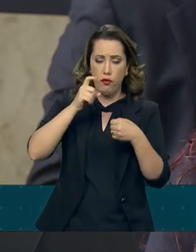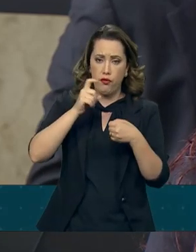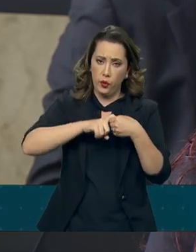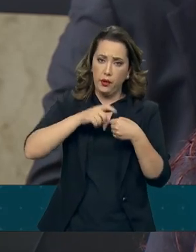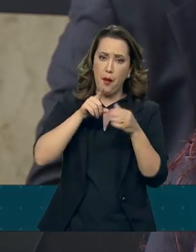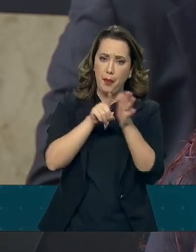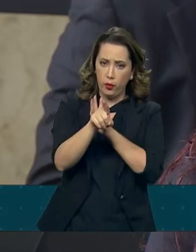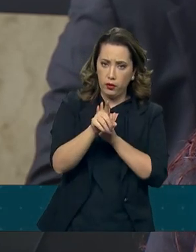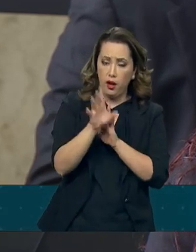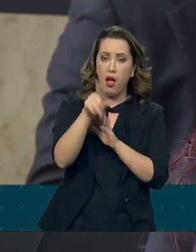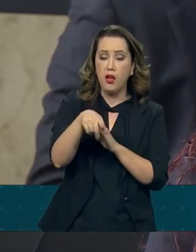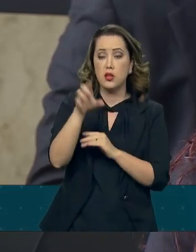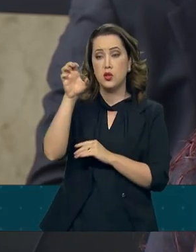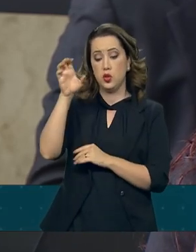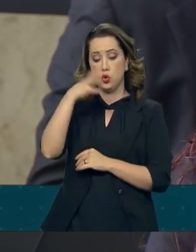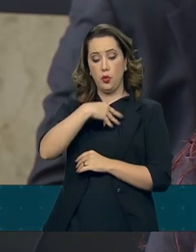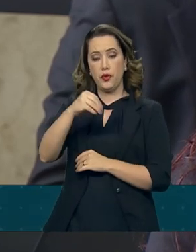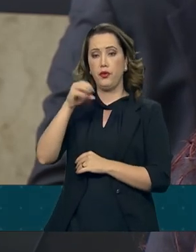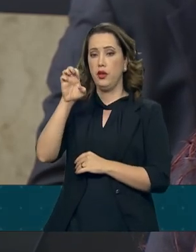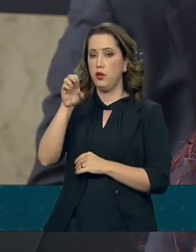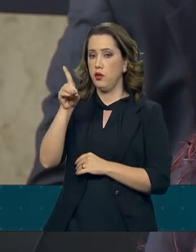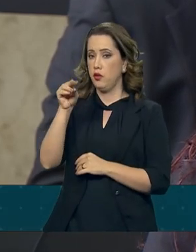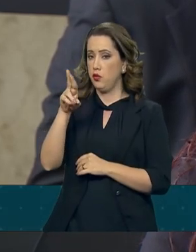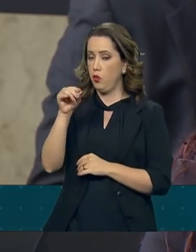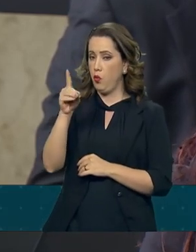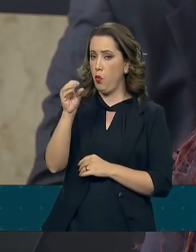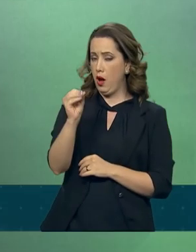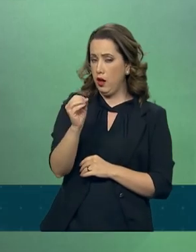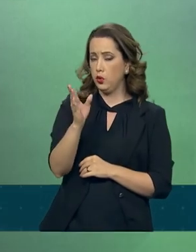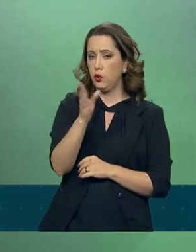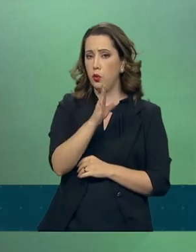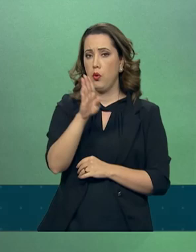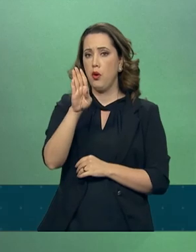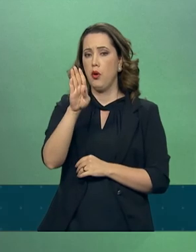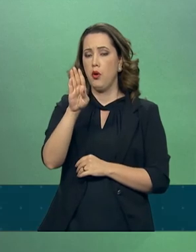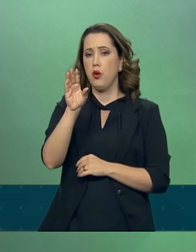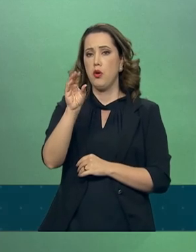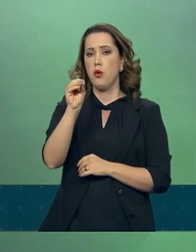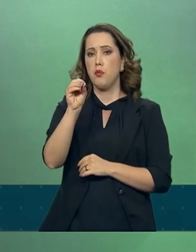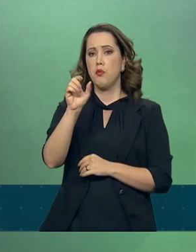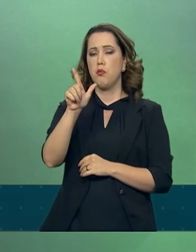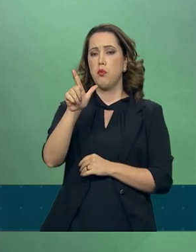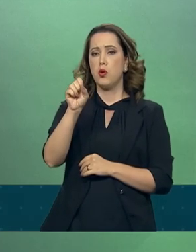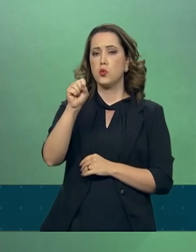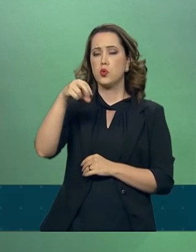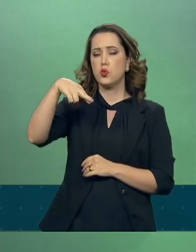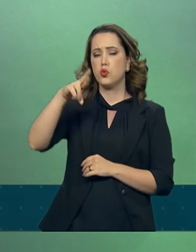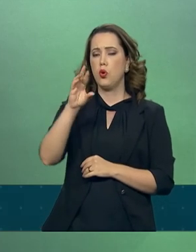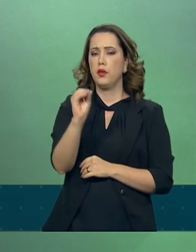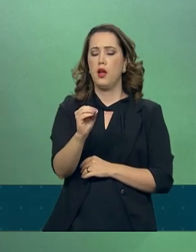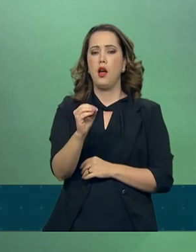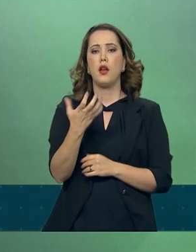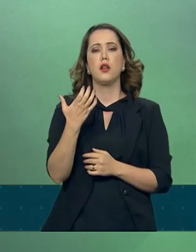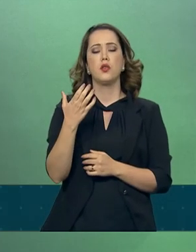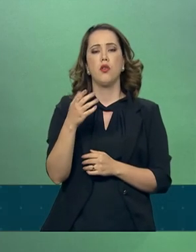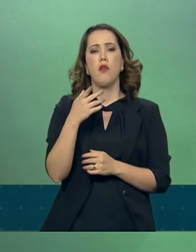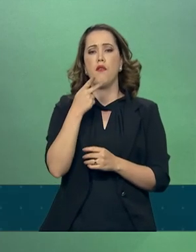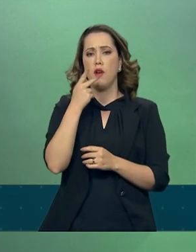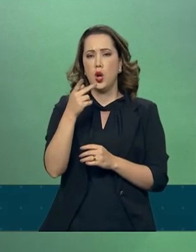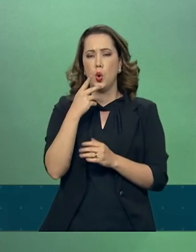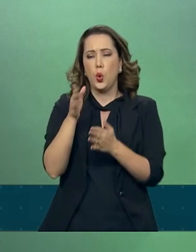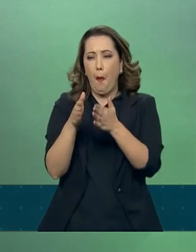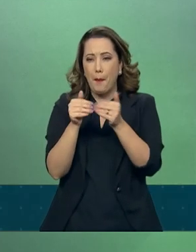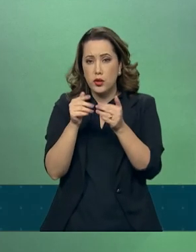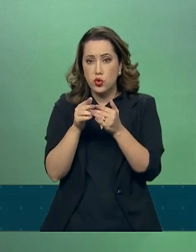pedido de agreement é o senhor disse que esse pedido ainda não foi feito é eu queria entender duas coisas a primeira é existe previsão